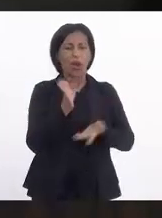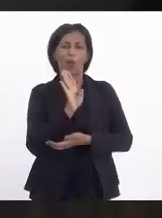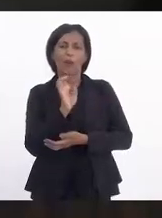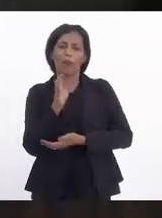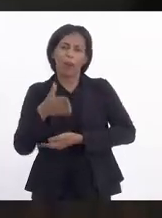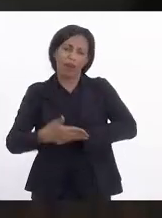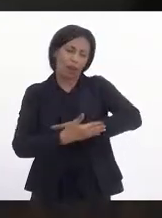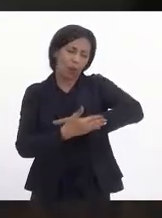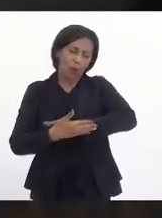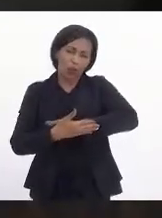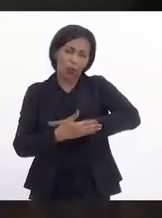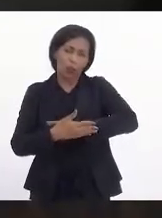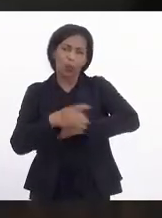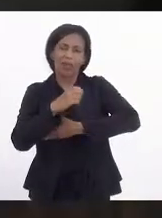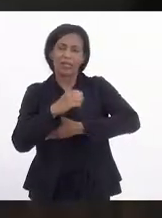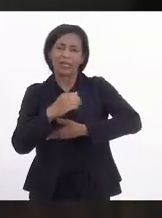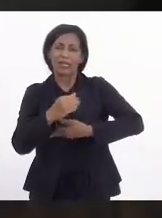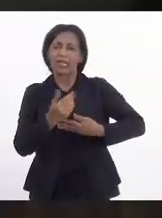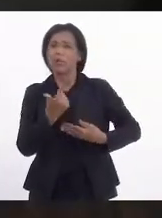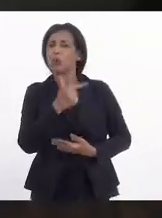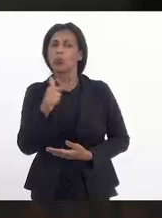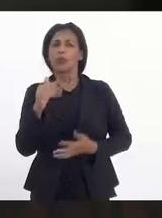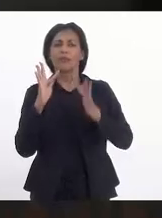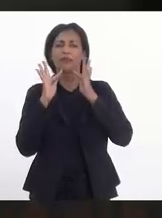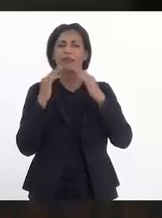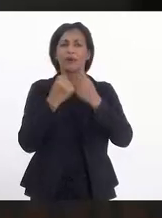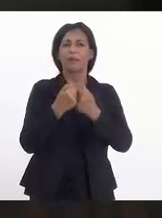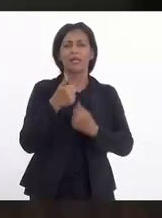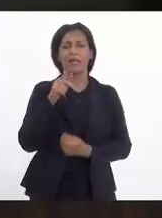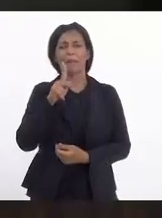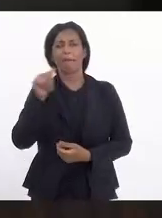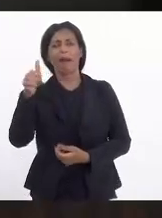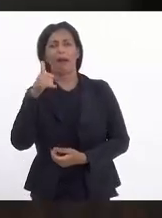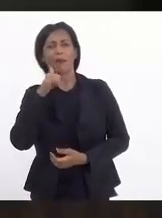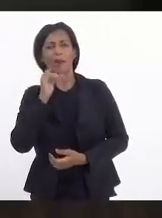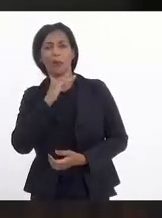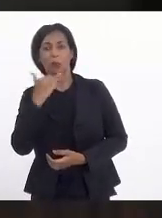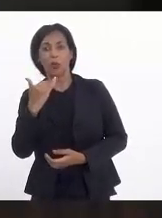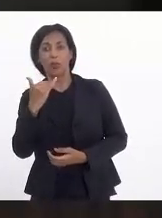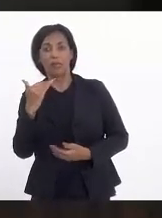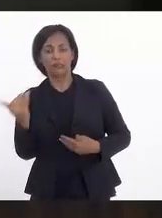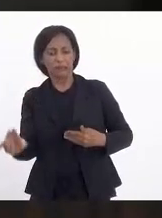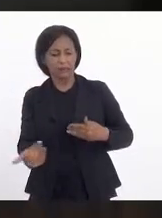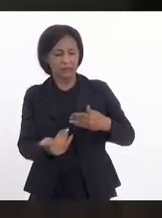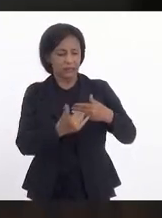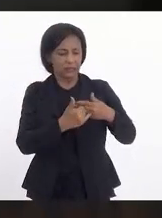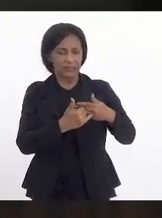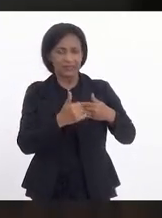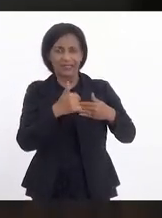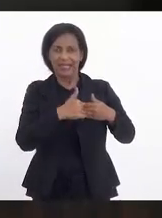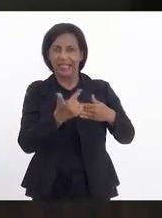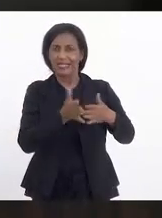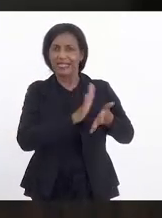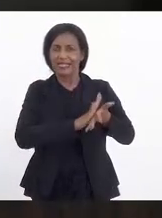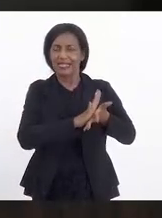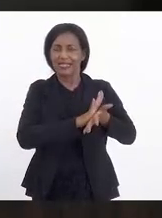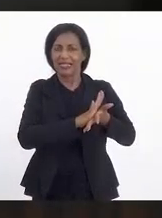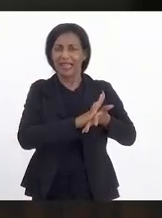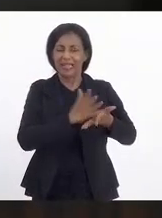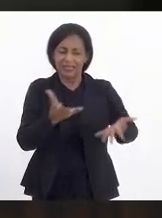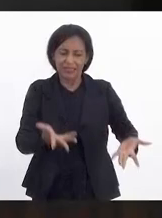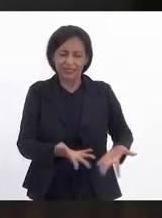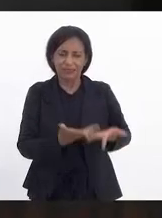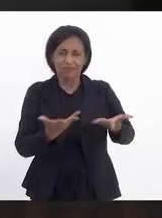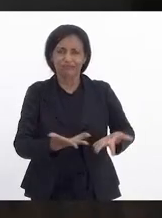nossos bebês que ficaram órfãos de mãe Deputado Marcelo do seu Dino e esse